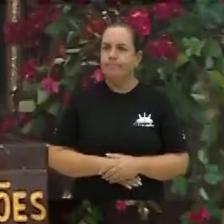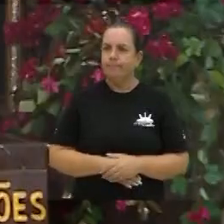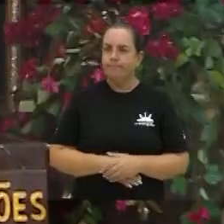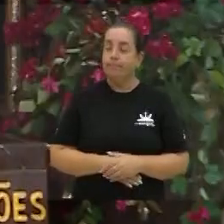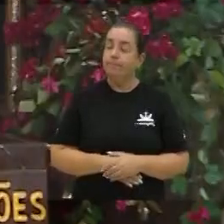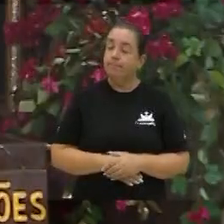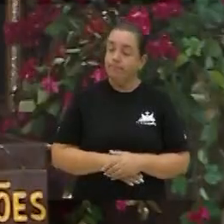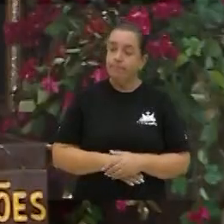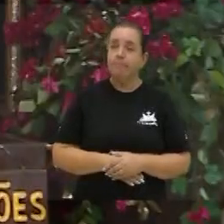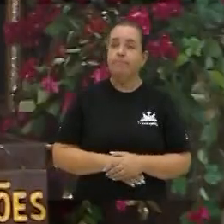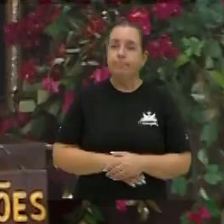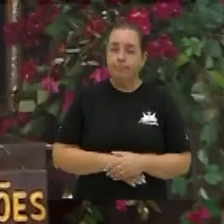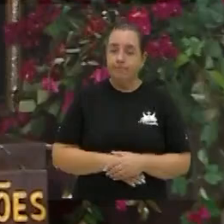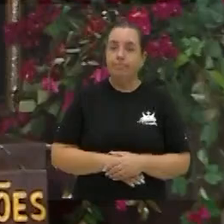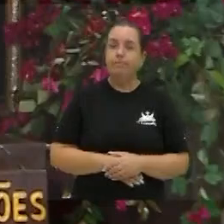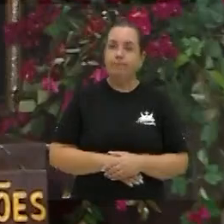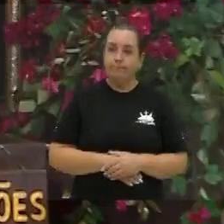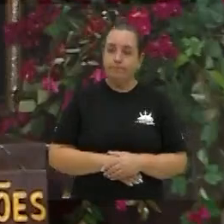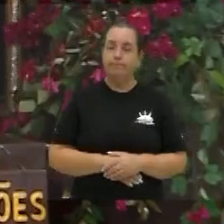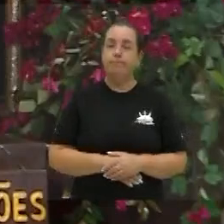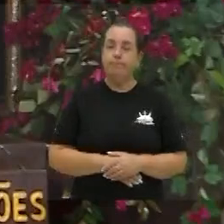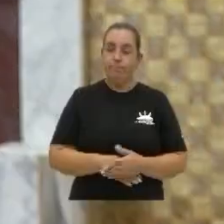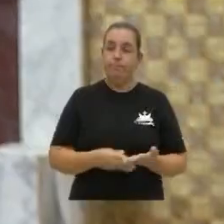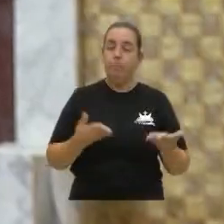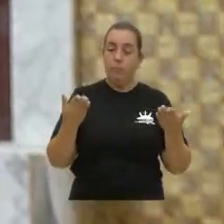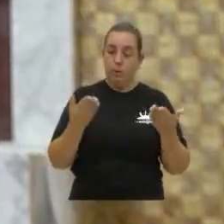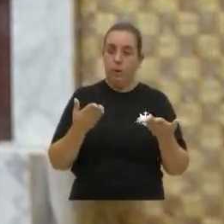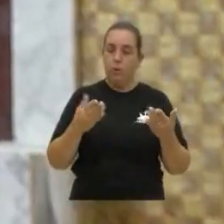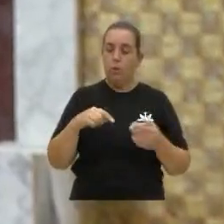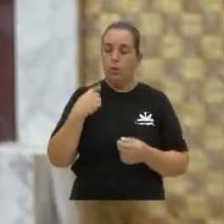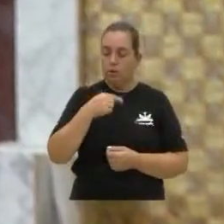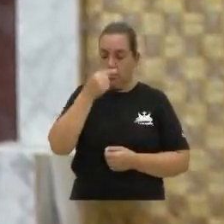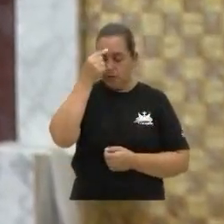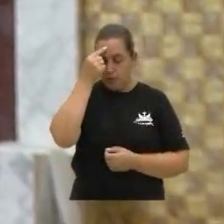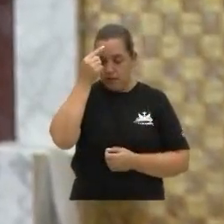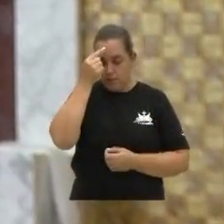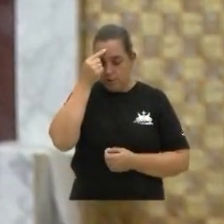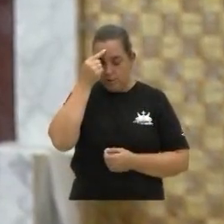É claro que nesse momento nos bate um peso,